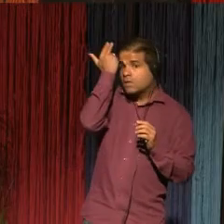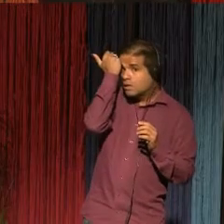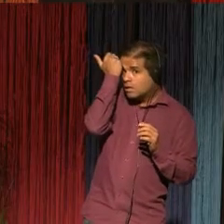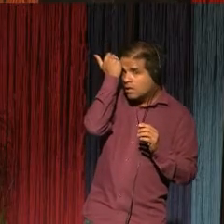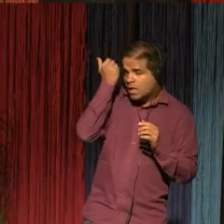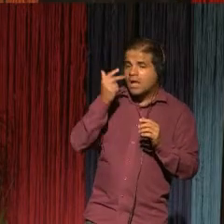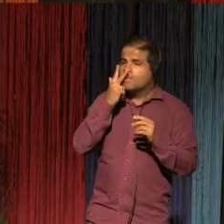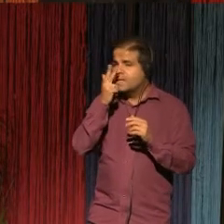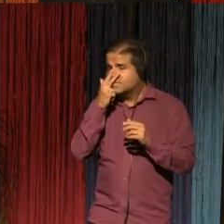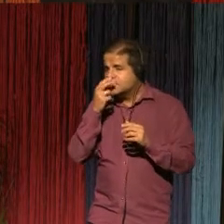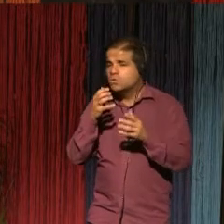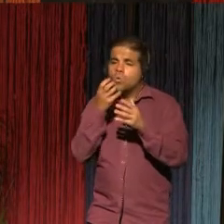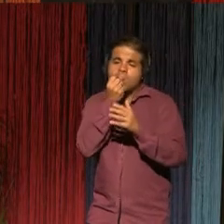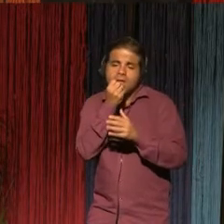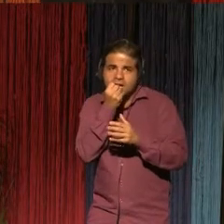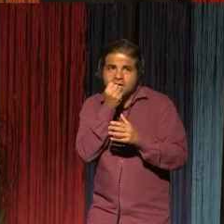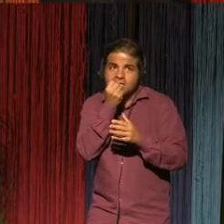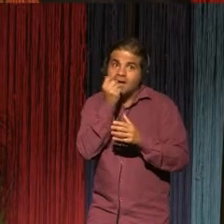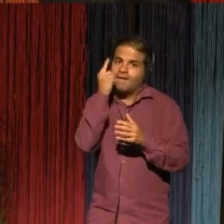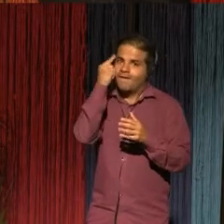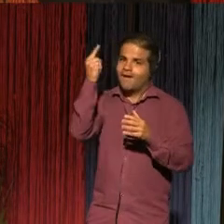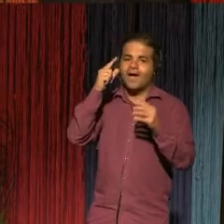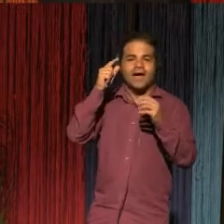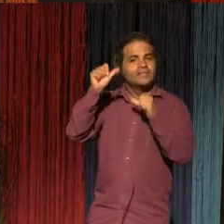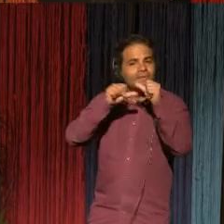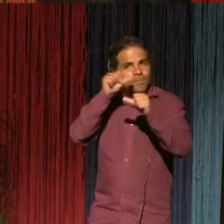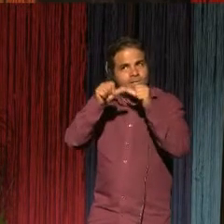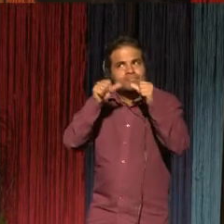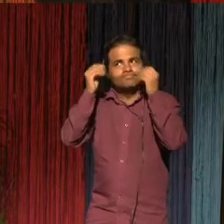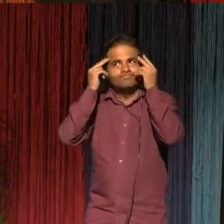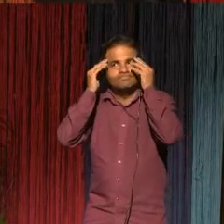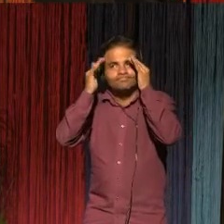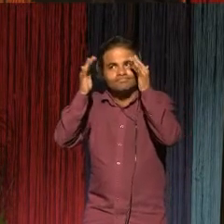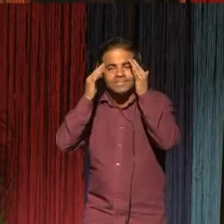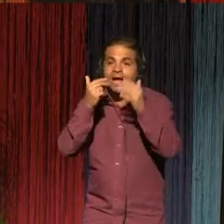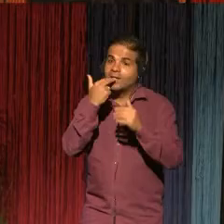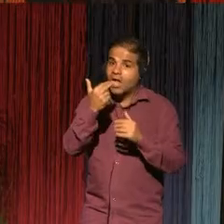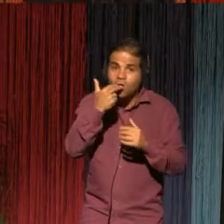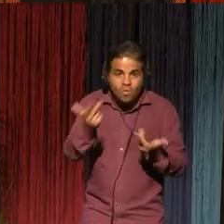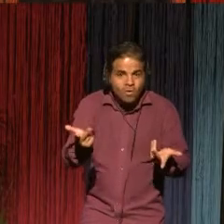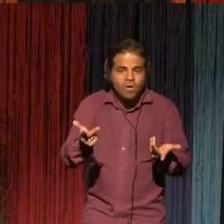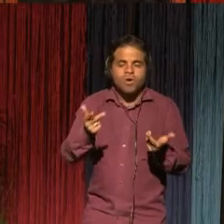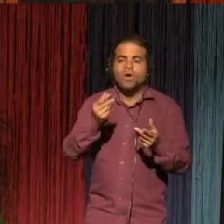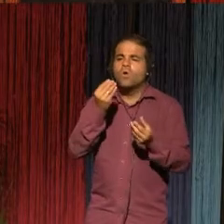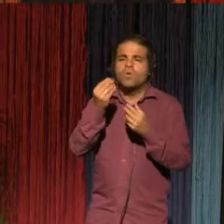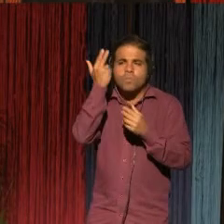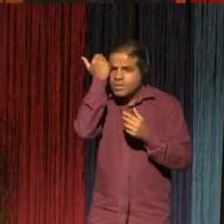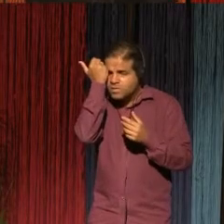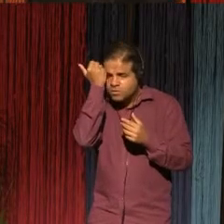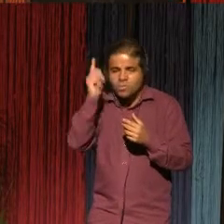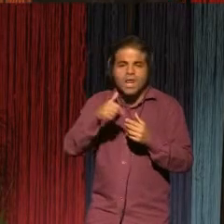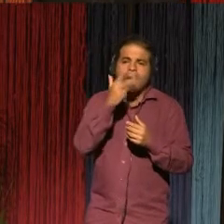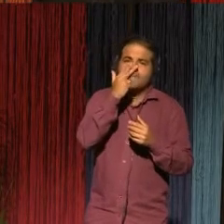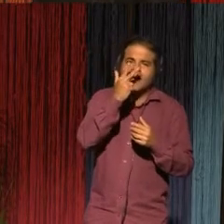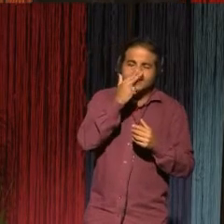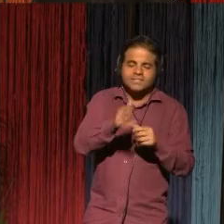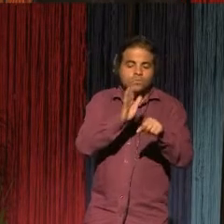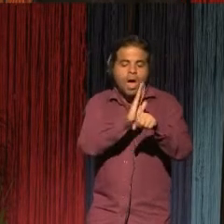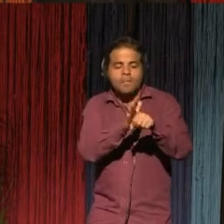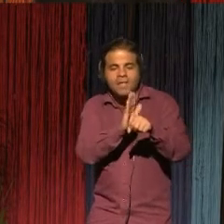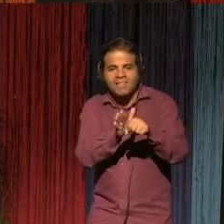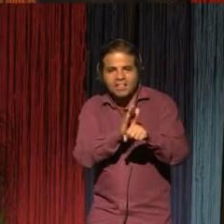seu foco, tem que pensar de uma perspectiva diferente, pensar na cor. Como que uma cenoura é parecida com uma batata? Aí você